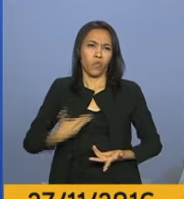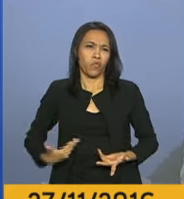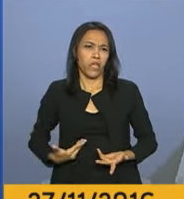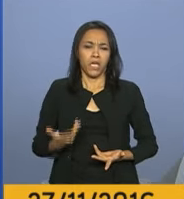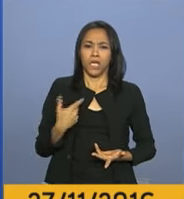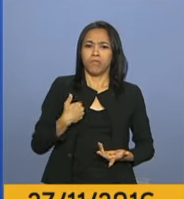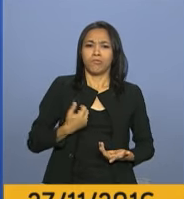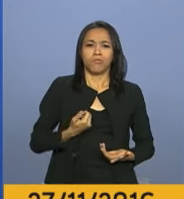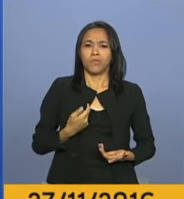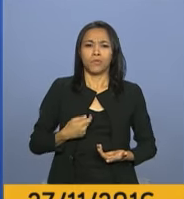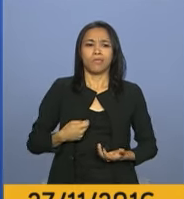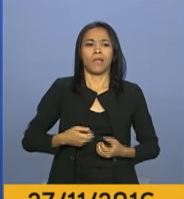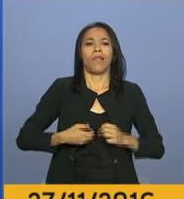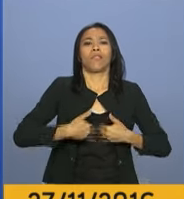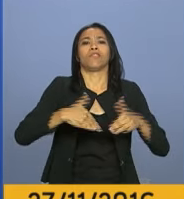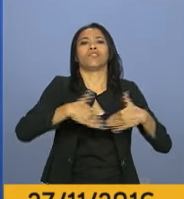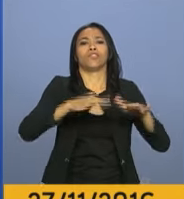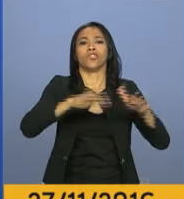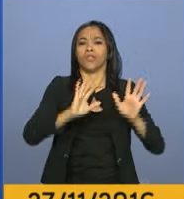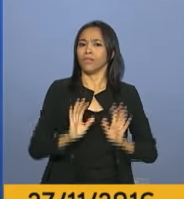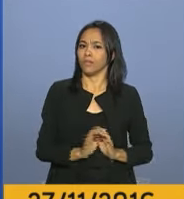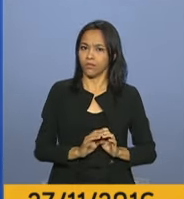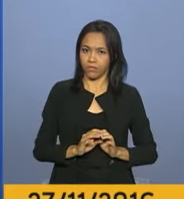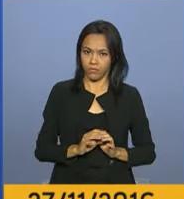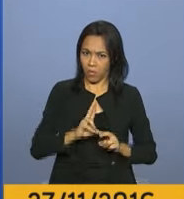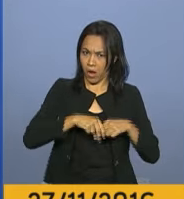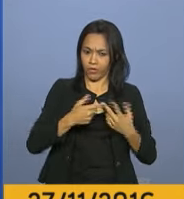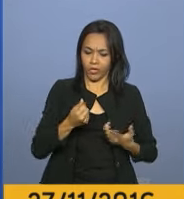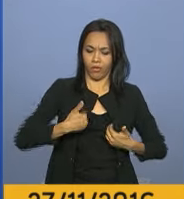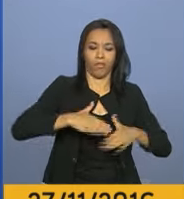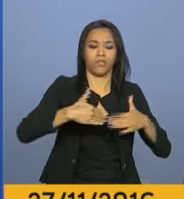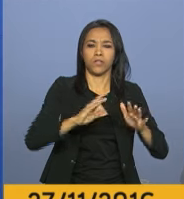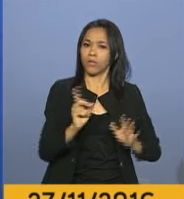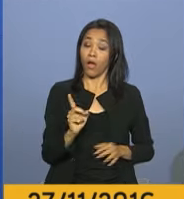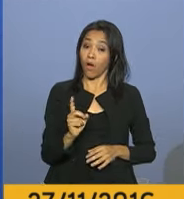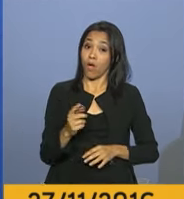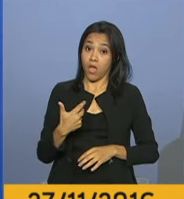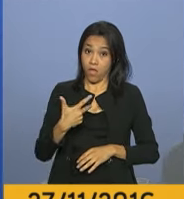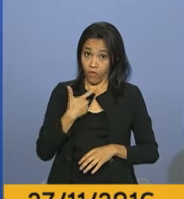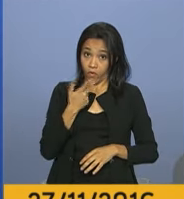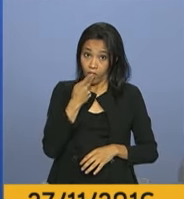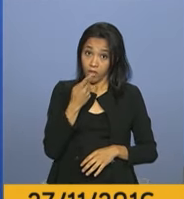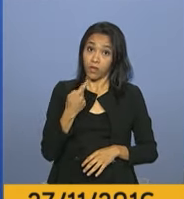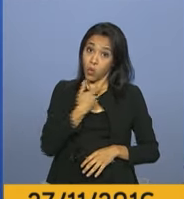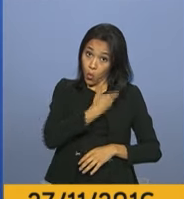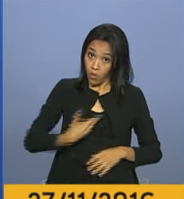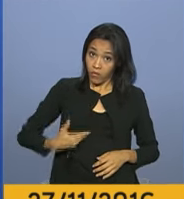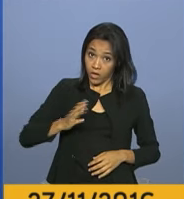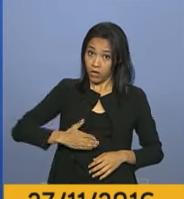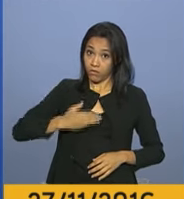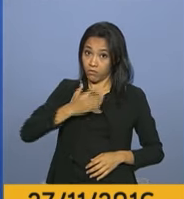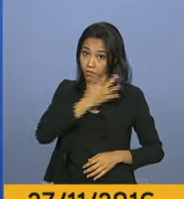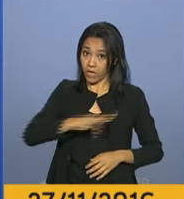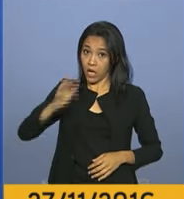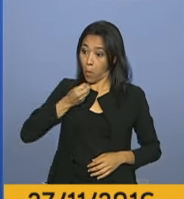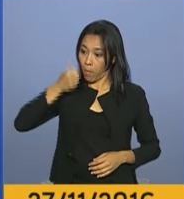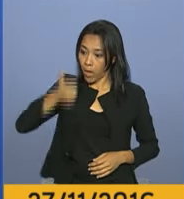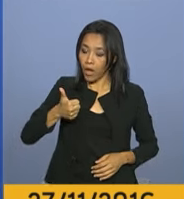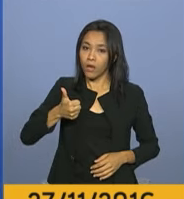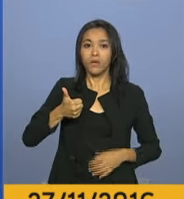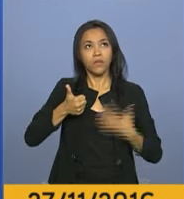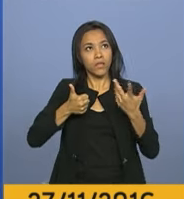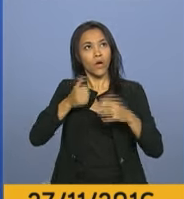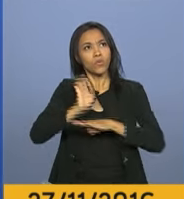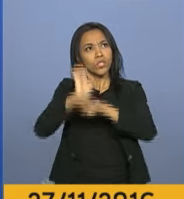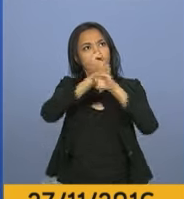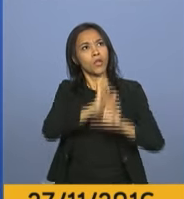verbas, olha, eu tenho uma fortíssima sensação de que a União vai bem também quando os estados e os municípios